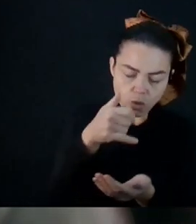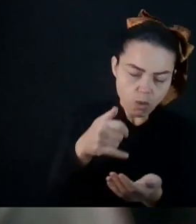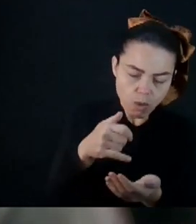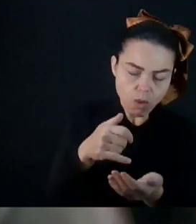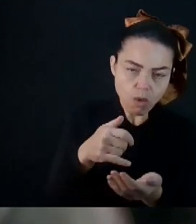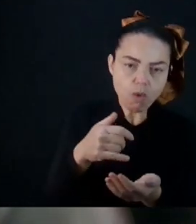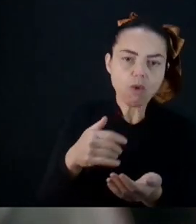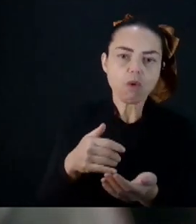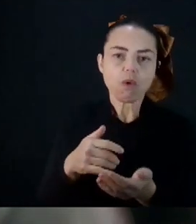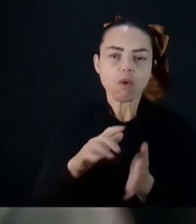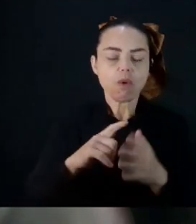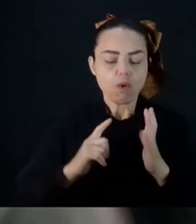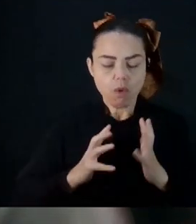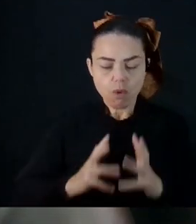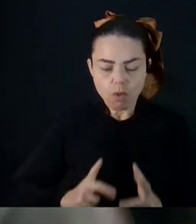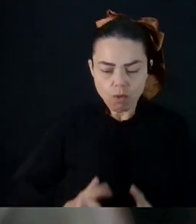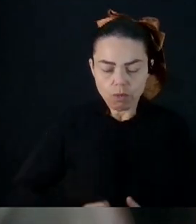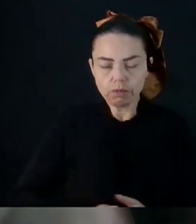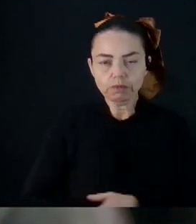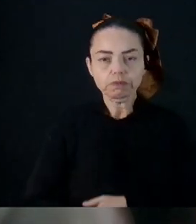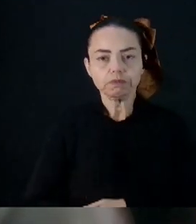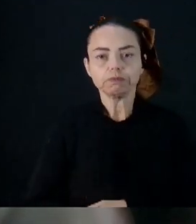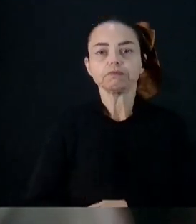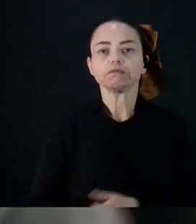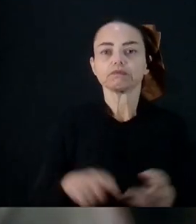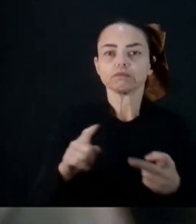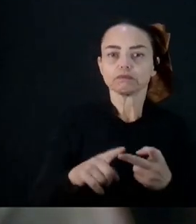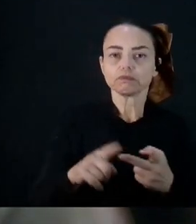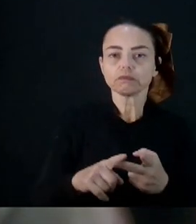vai desidratar. A partir do momento que